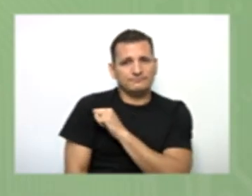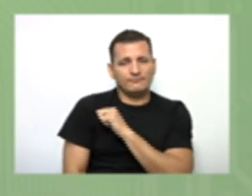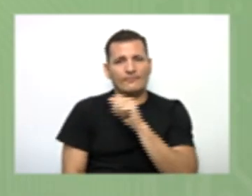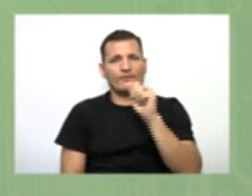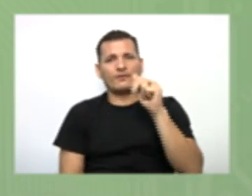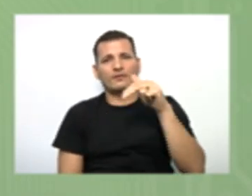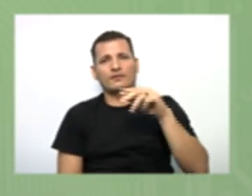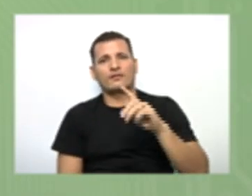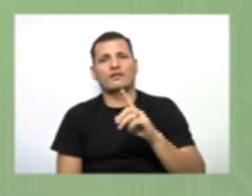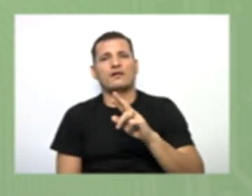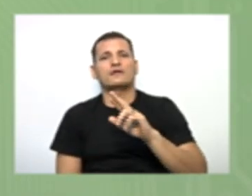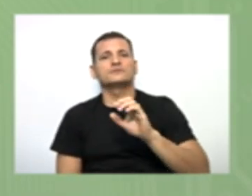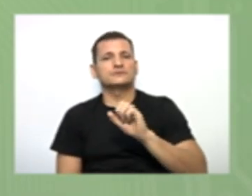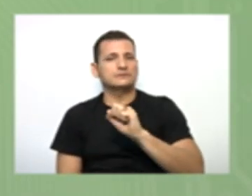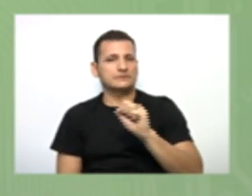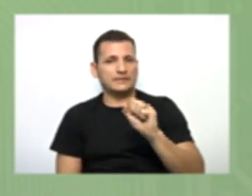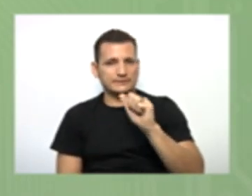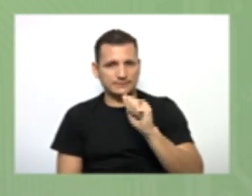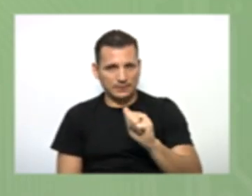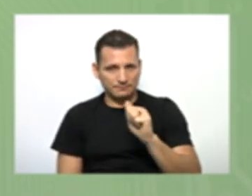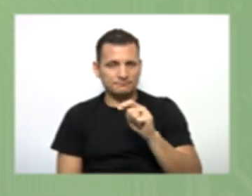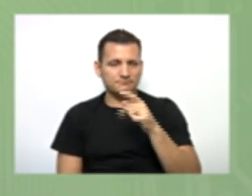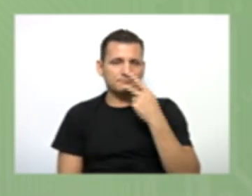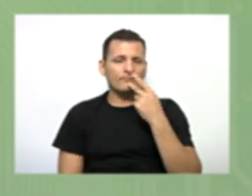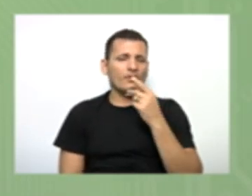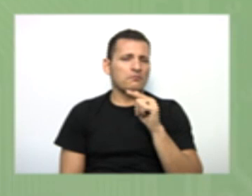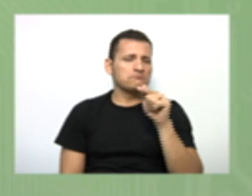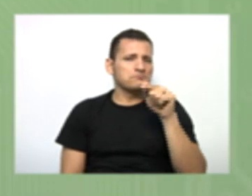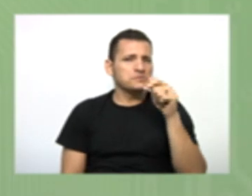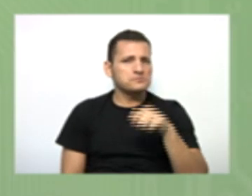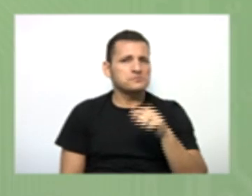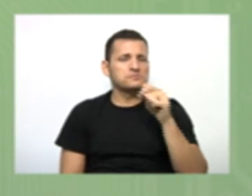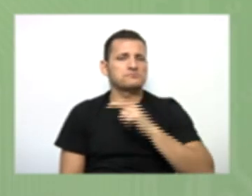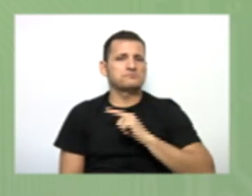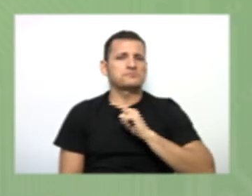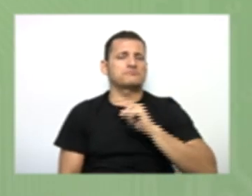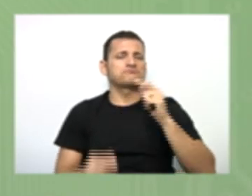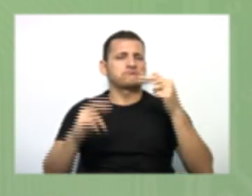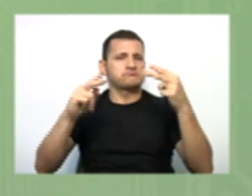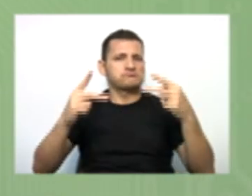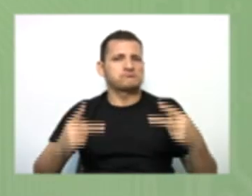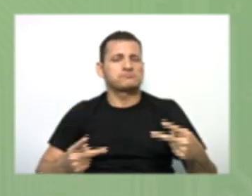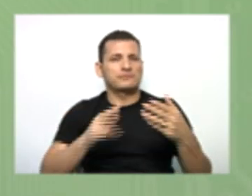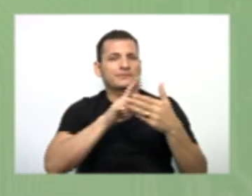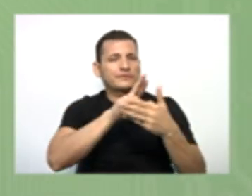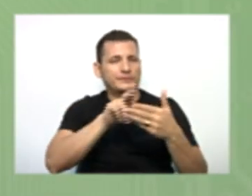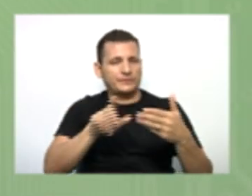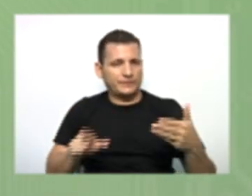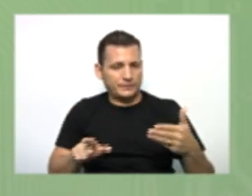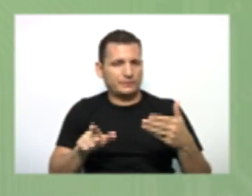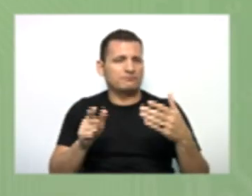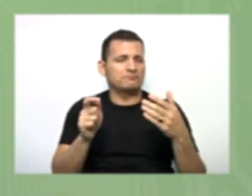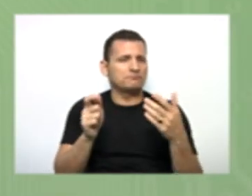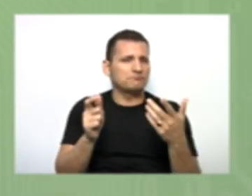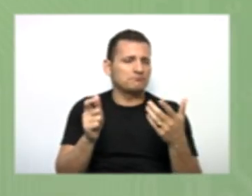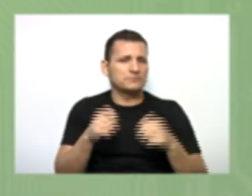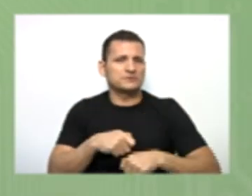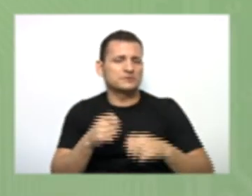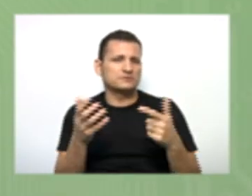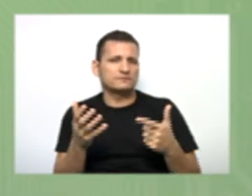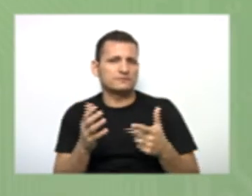aqui, ó. Permite que ela seja expressa em várias maneiras diferentes. Possivelmente, em vez